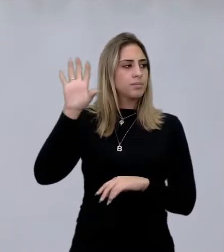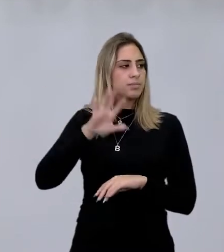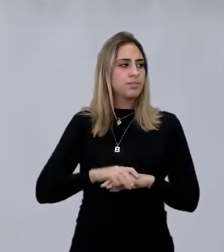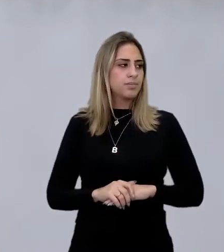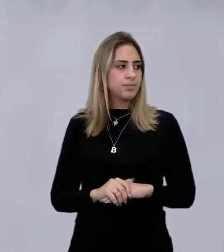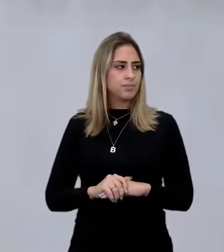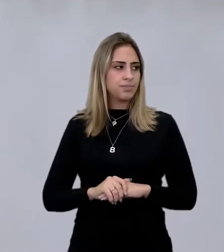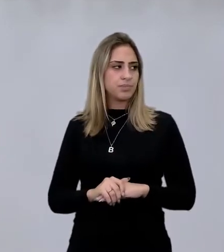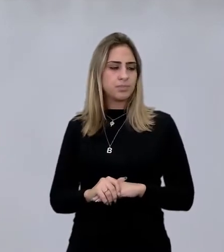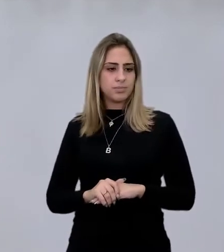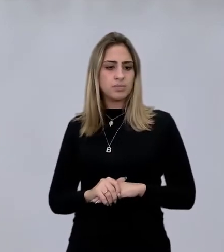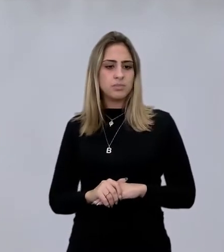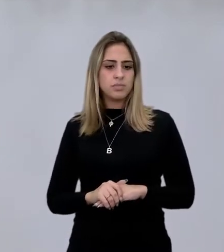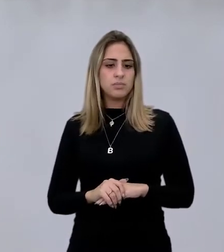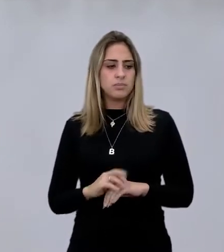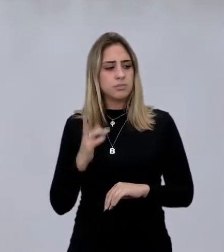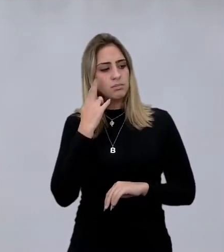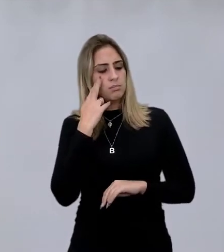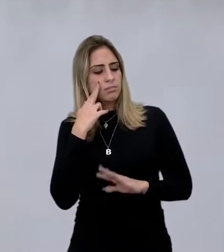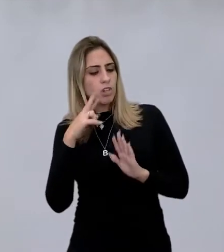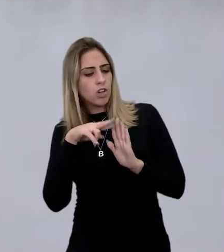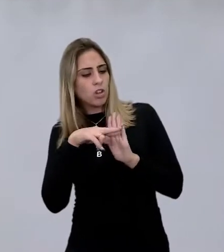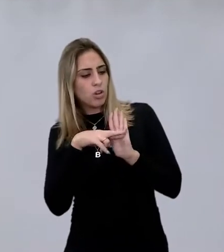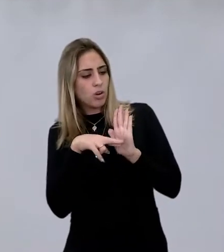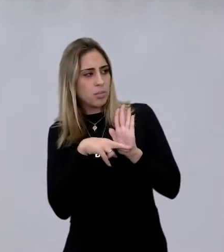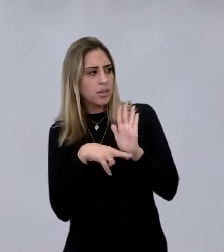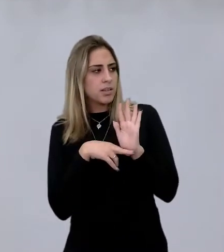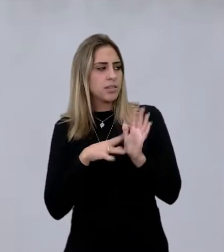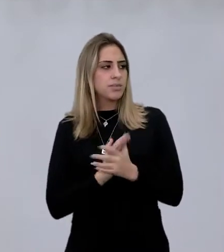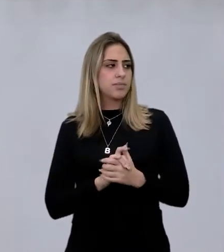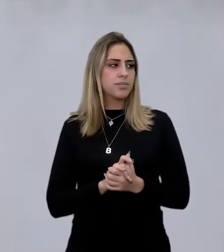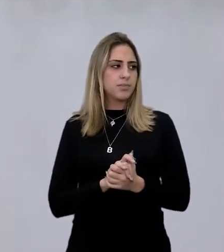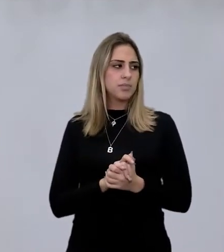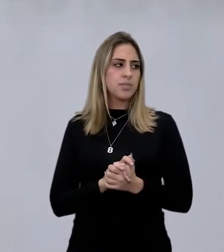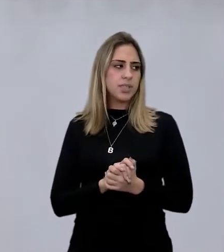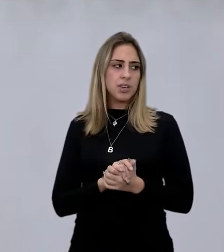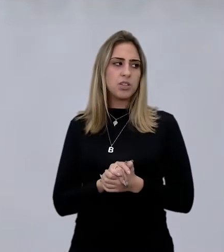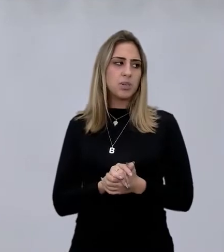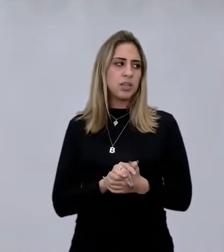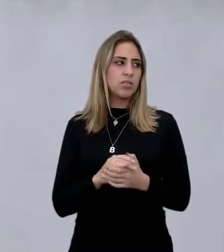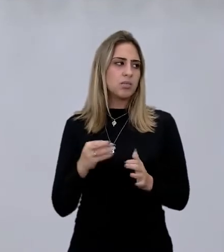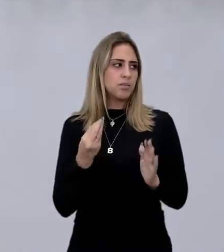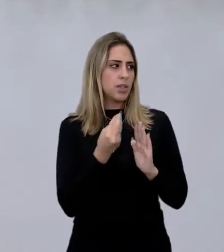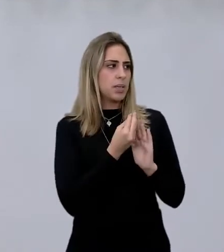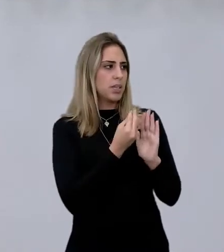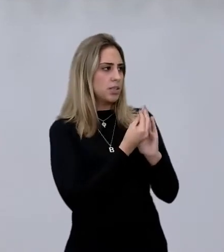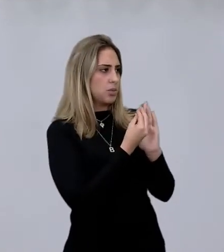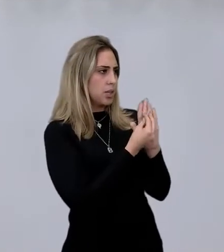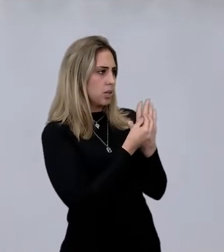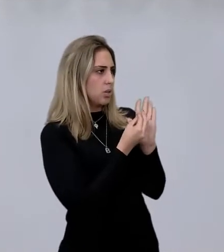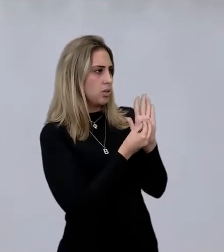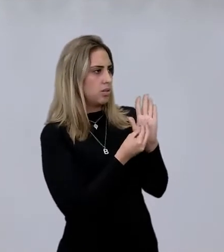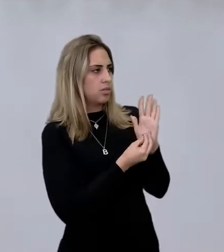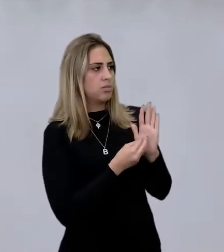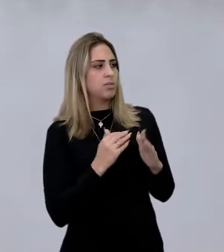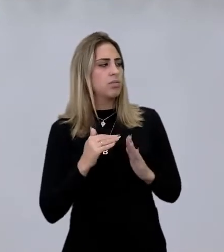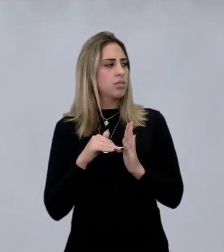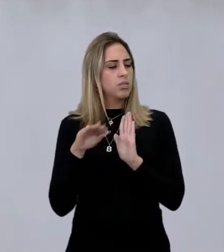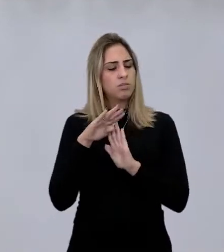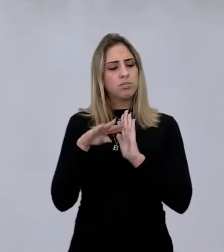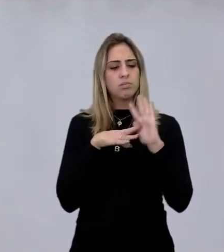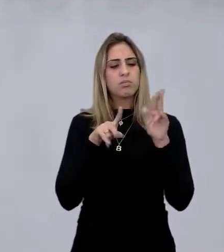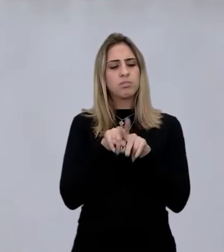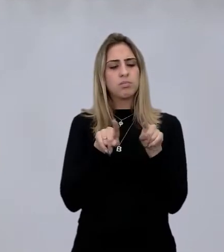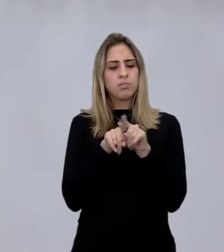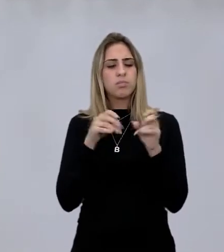justamente essas leis, essas normativas que existem, não fazem mais sentido para aquelas pessoas. Então, elas